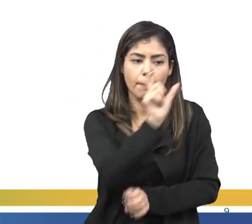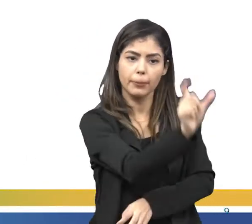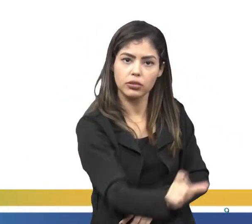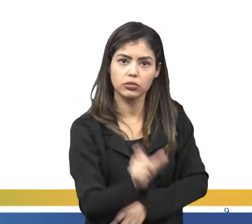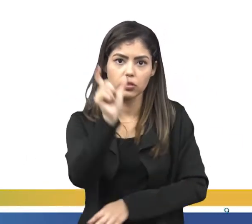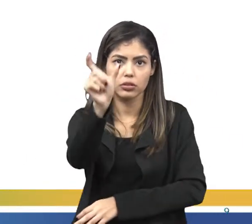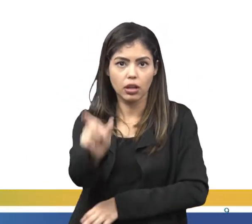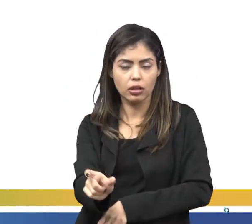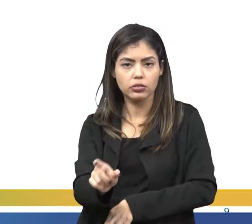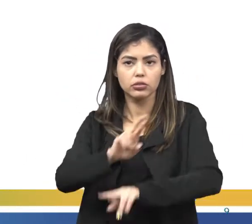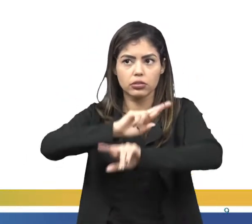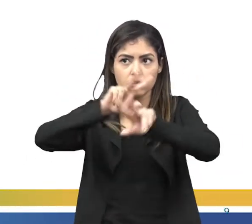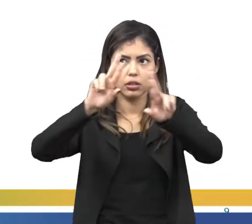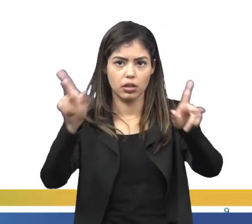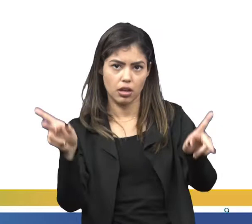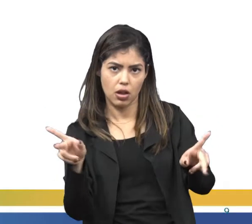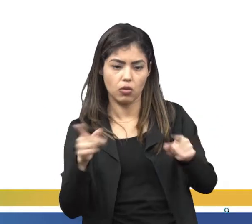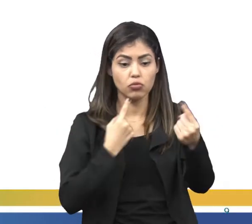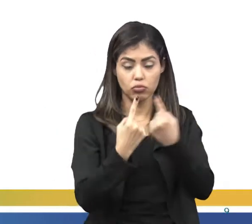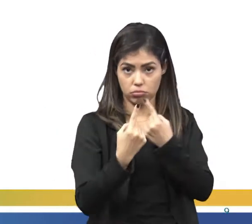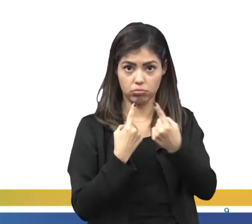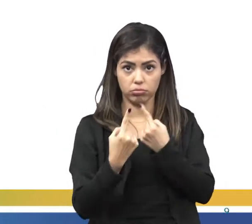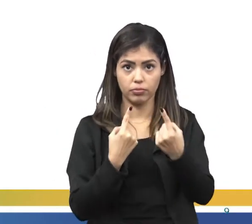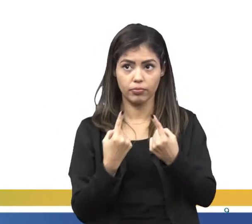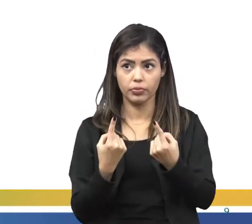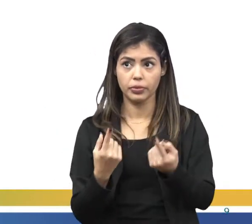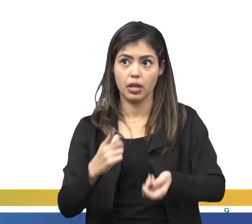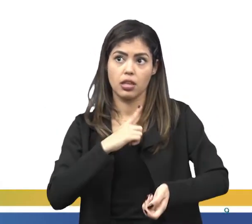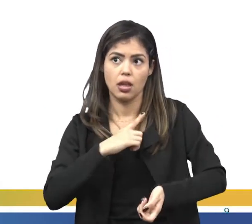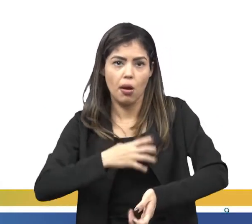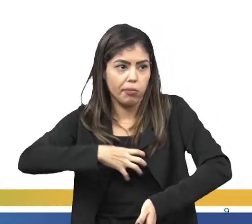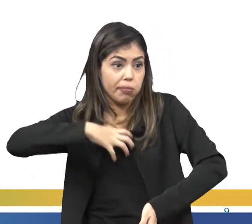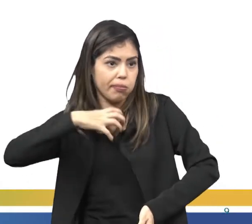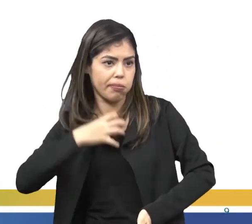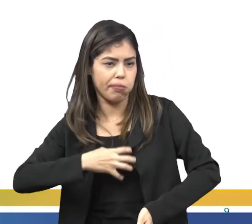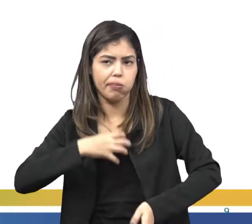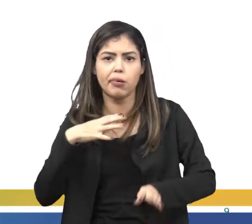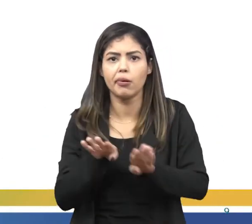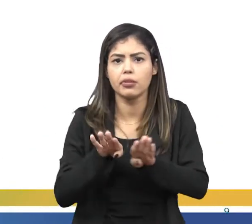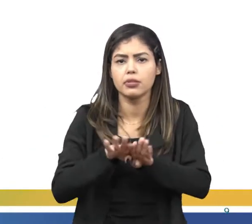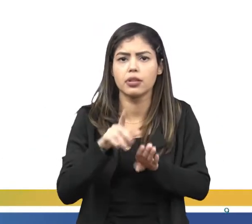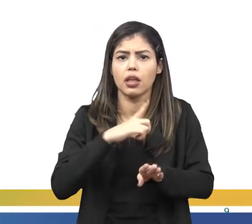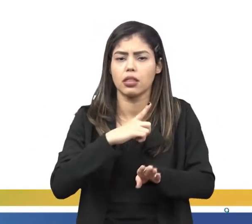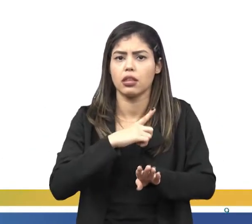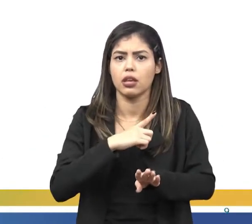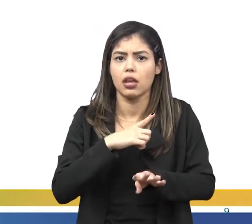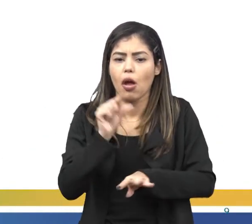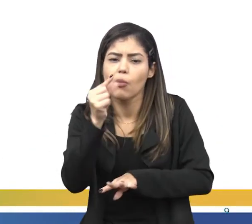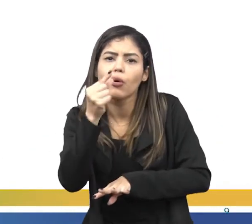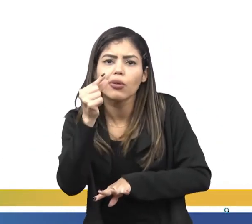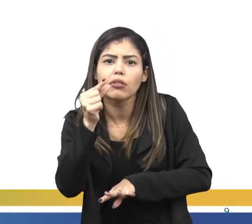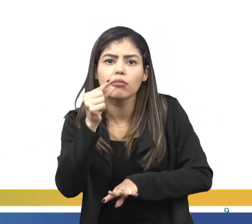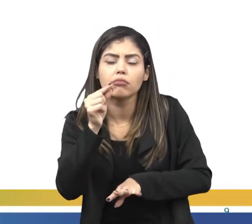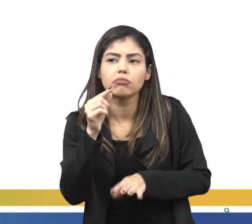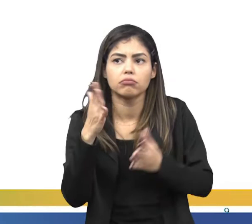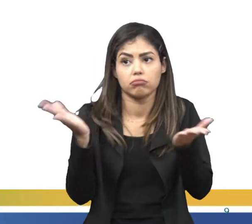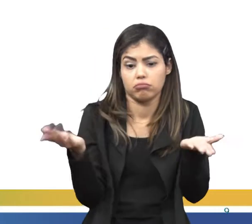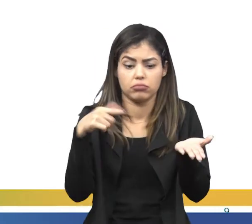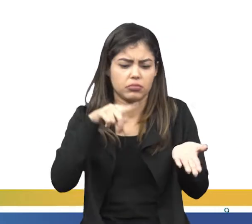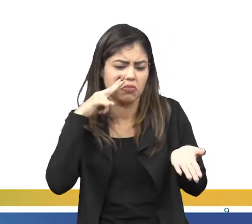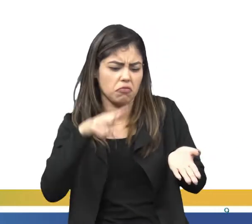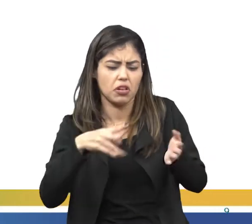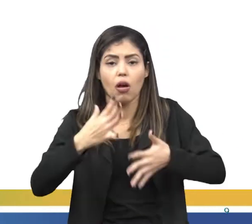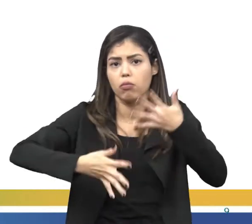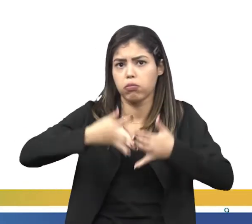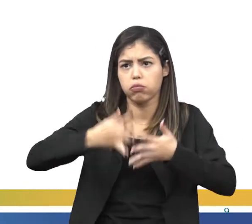pouca densidade ou apenas diálogos, possui trama, quase sempre pouco definida, sem